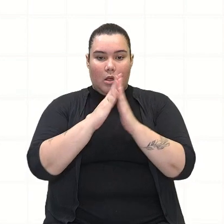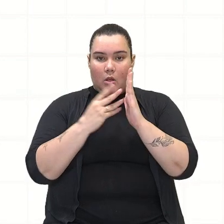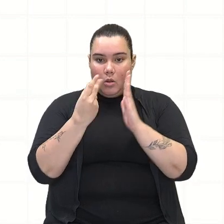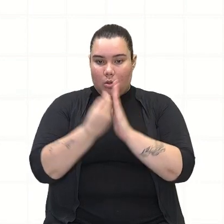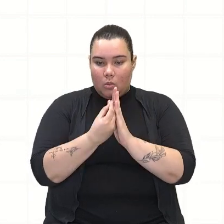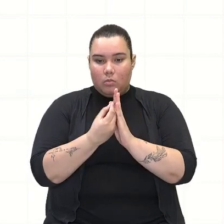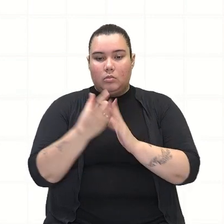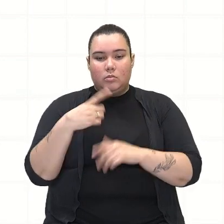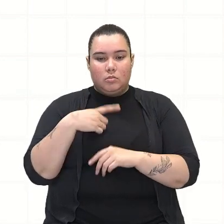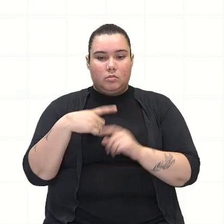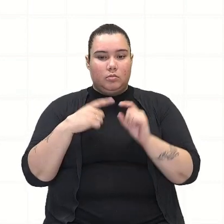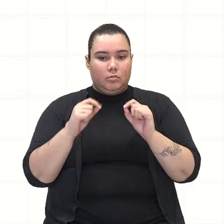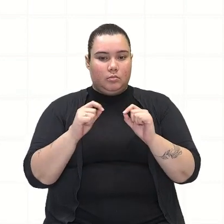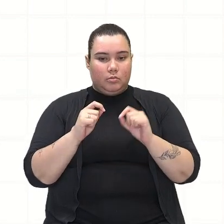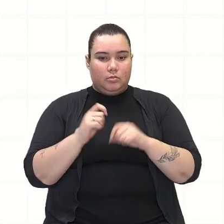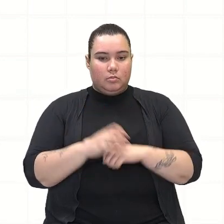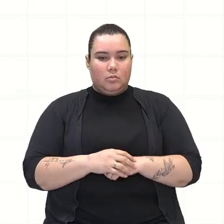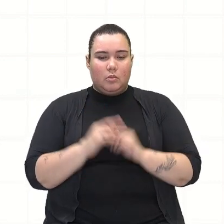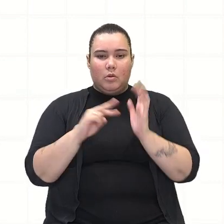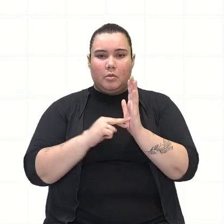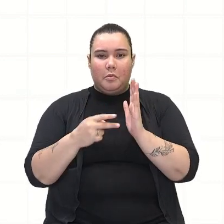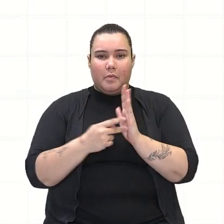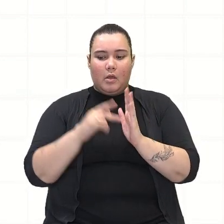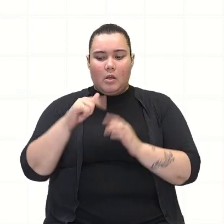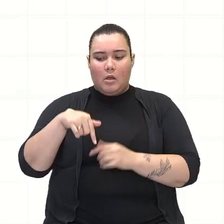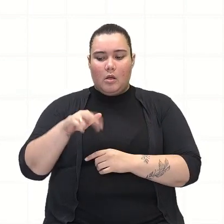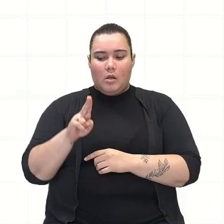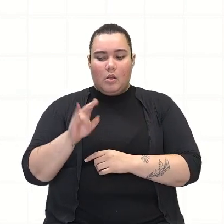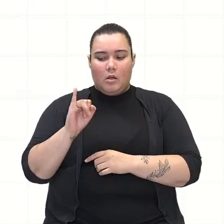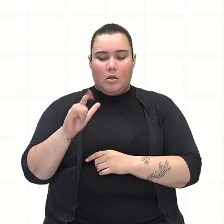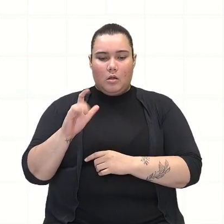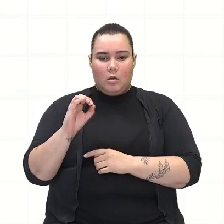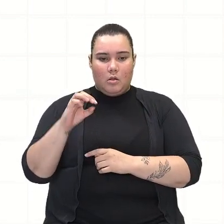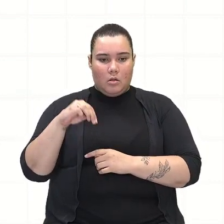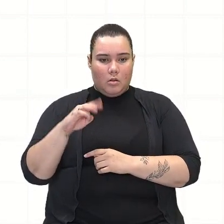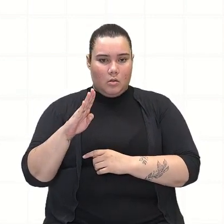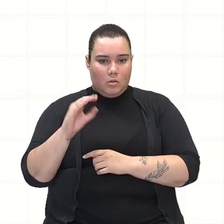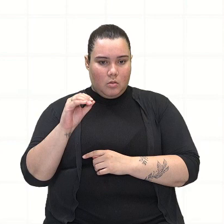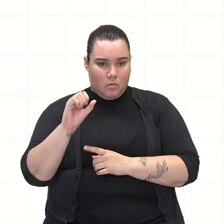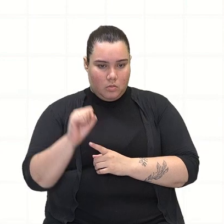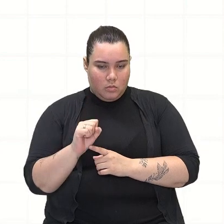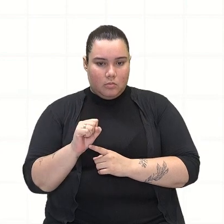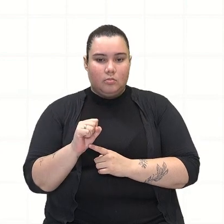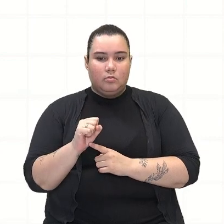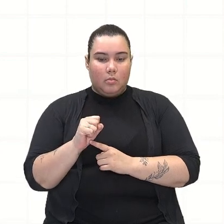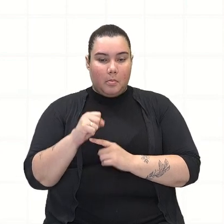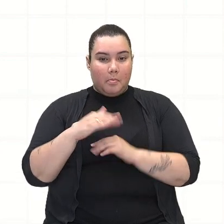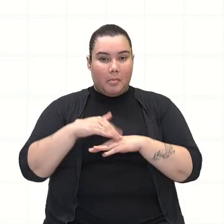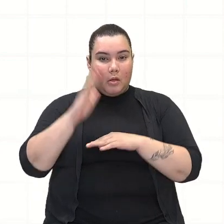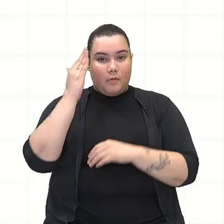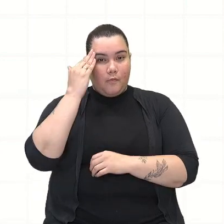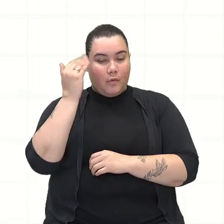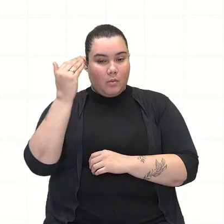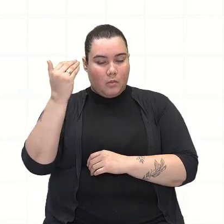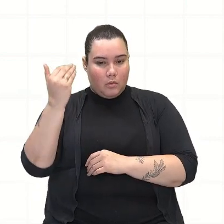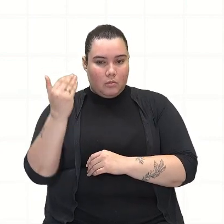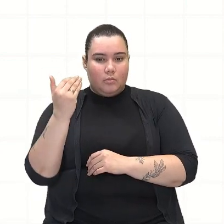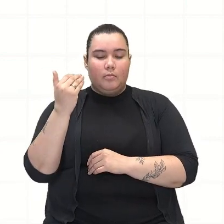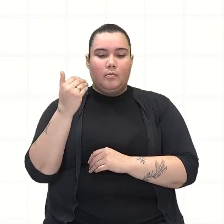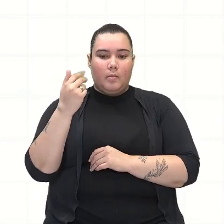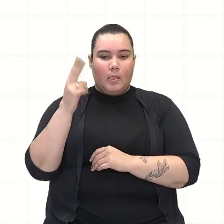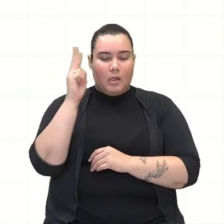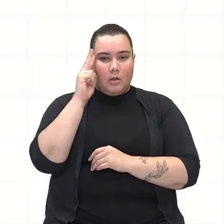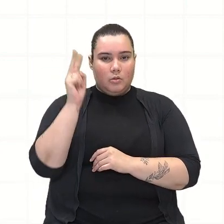vai para dar uma pausa aqui. O que são quilombos? Vocês já devem ter ouvido o quilombo mais famoso, mais marcante que foi na